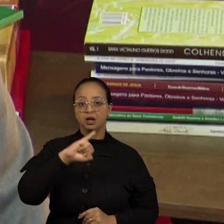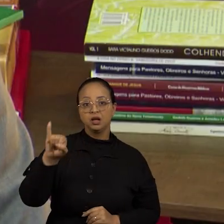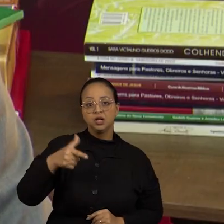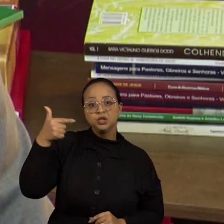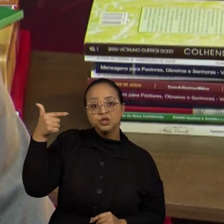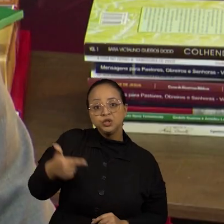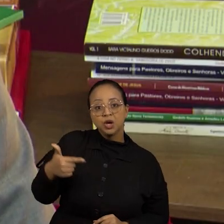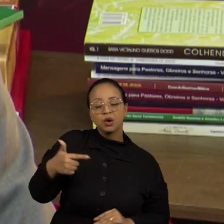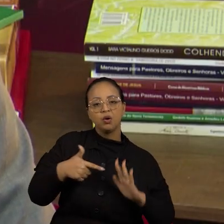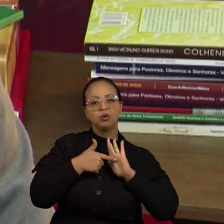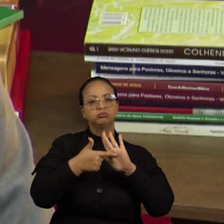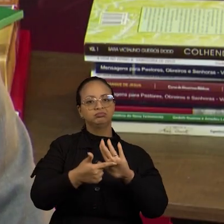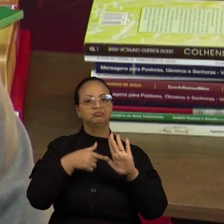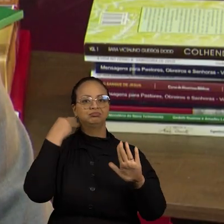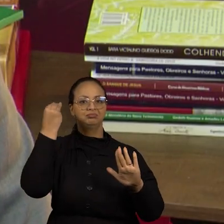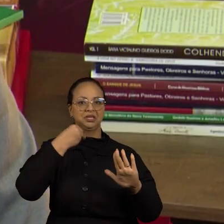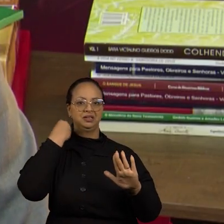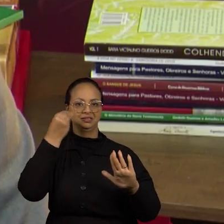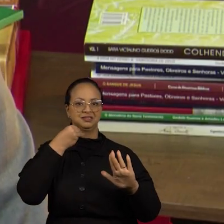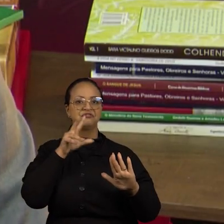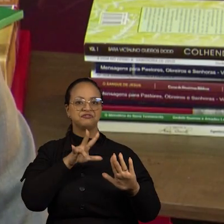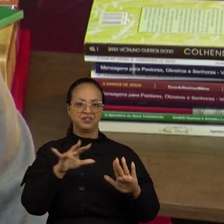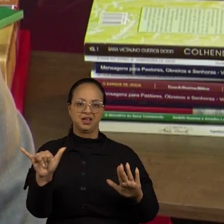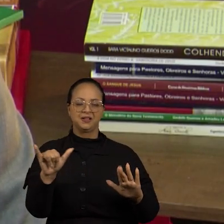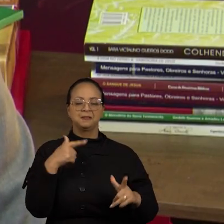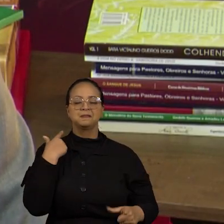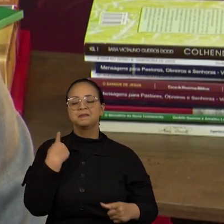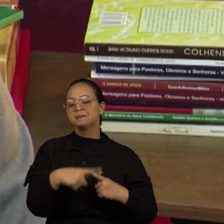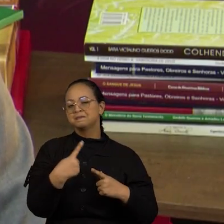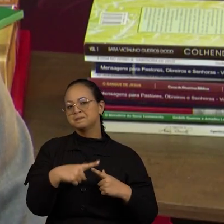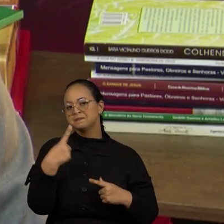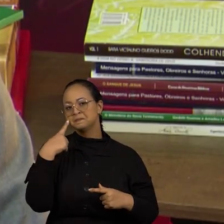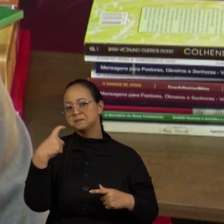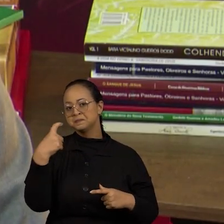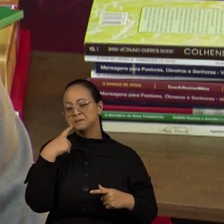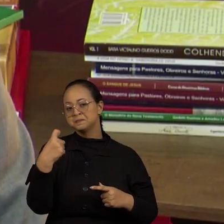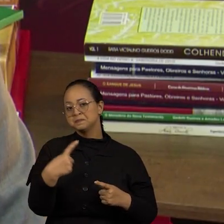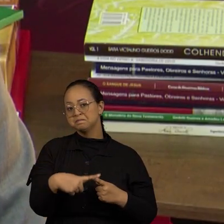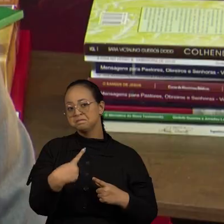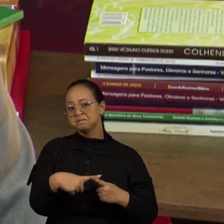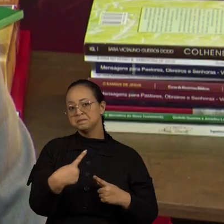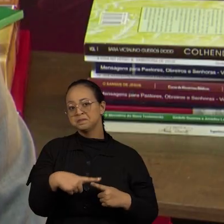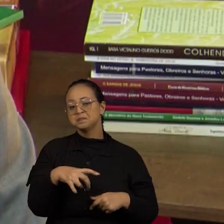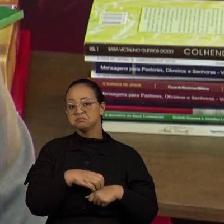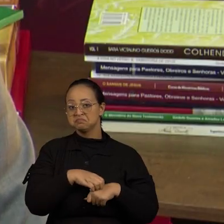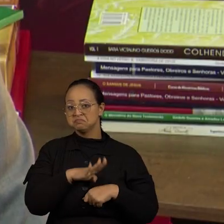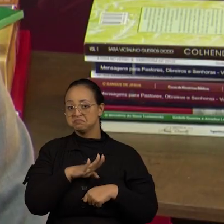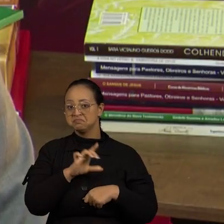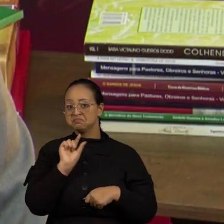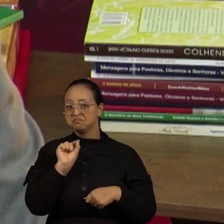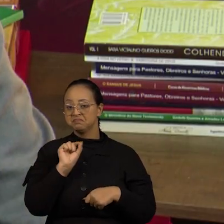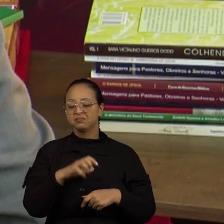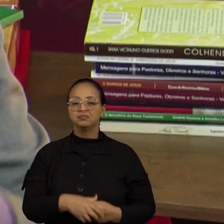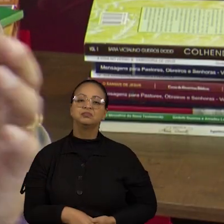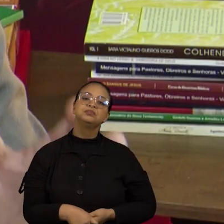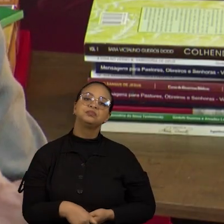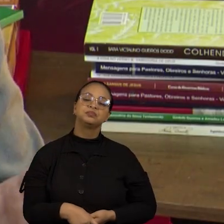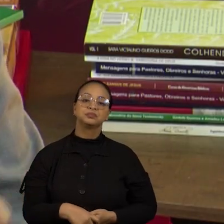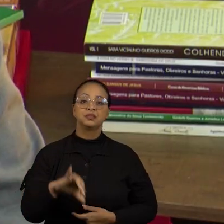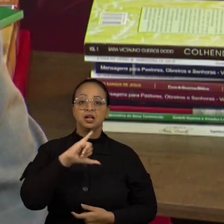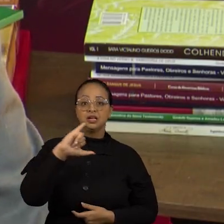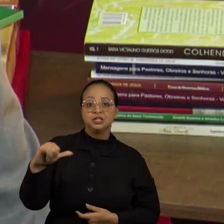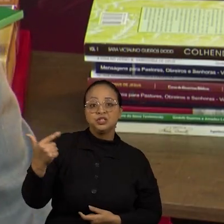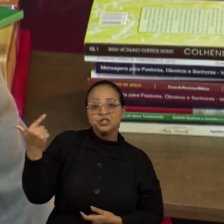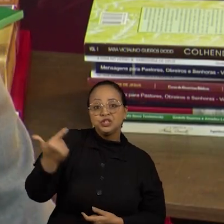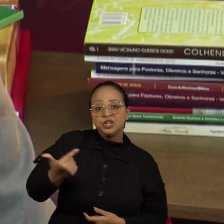Jacó ele vai ter uma experiência em Betel, né? E é interessante, né? Eu vou dar até um spoiler aqui, porque Jacó ele chama